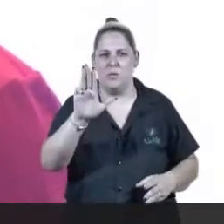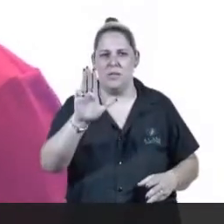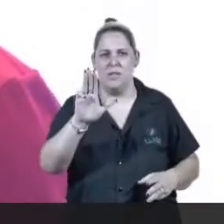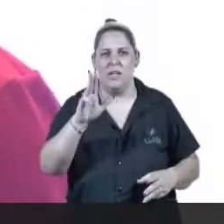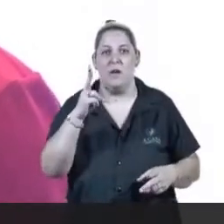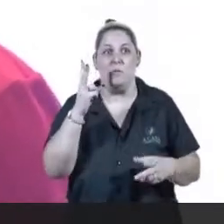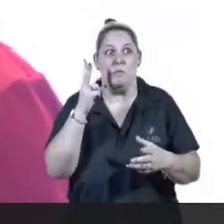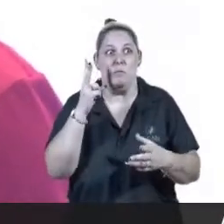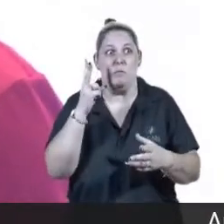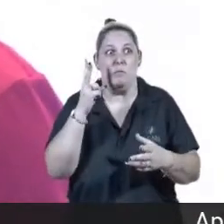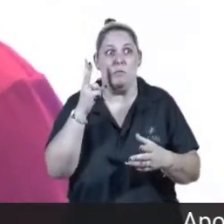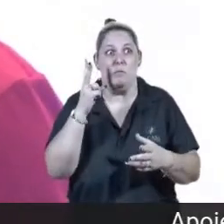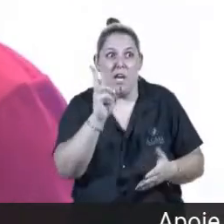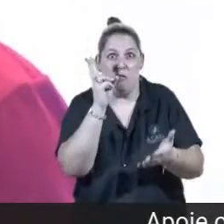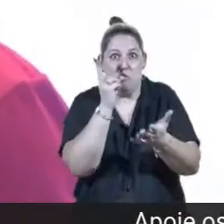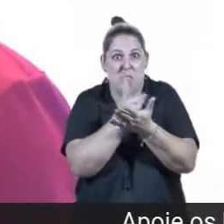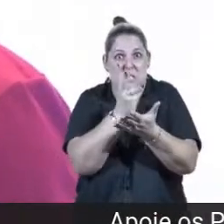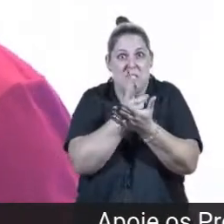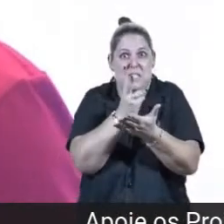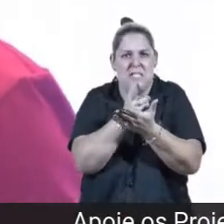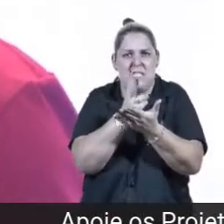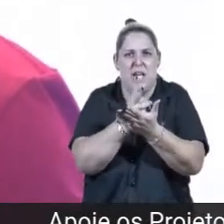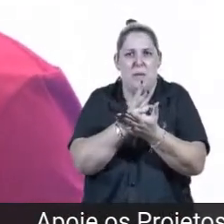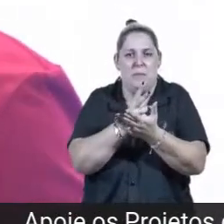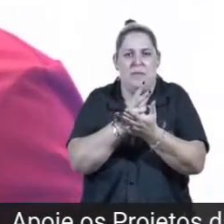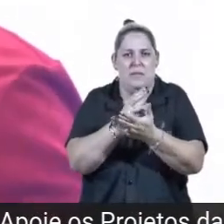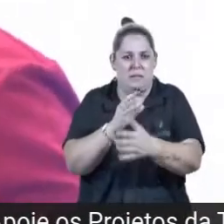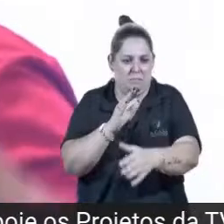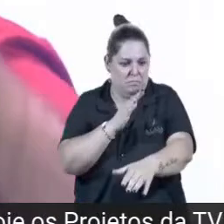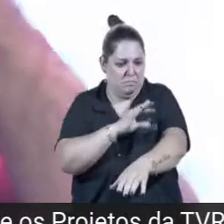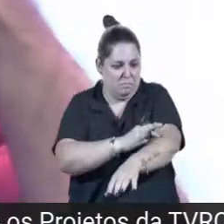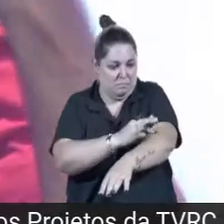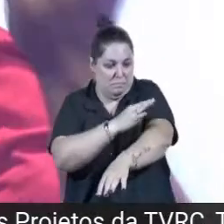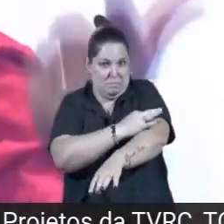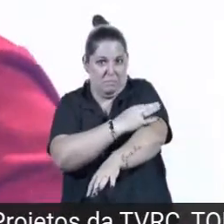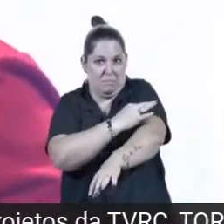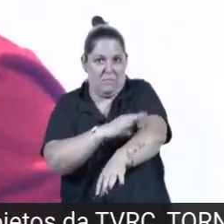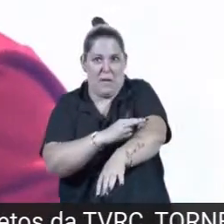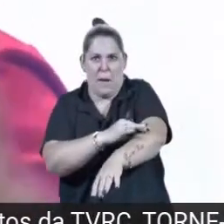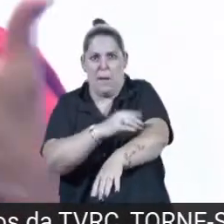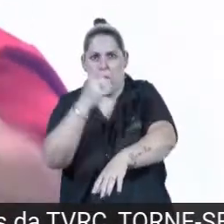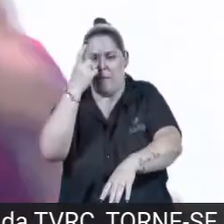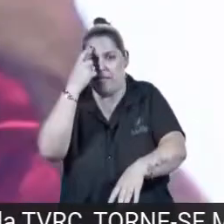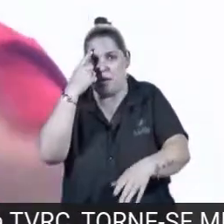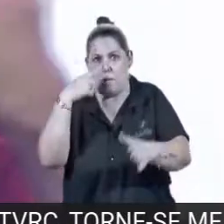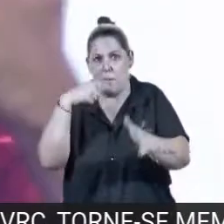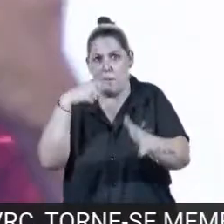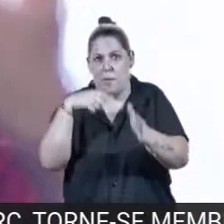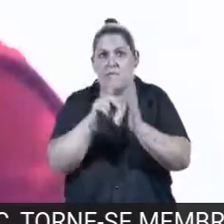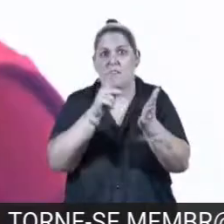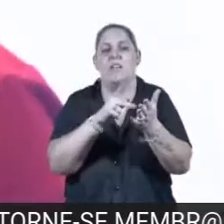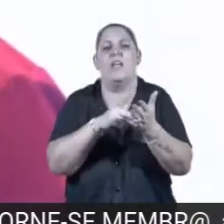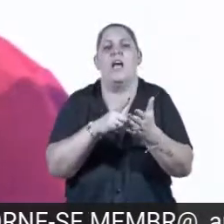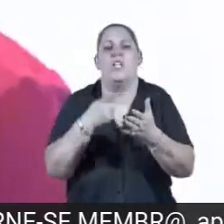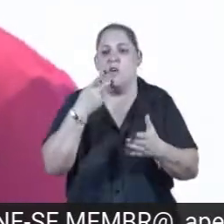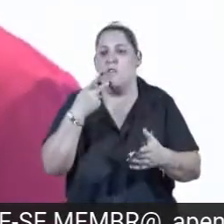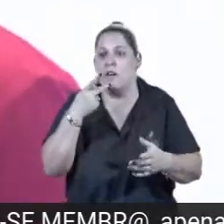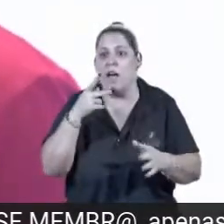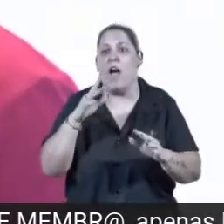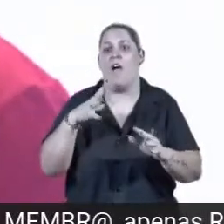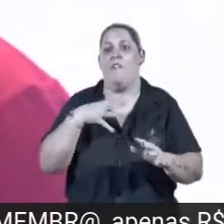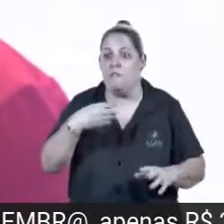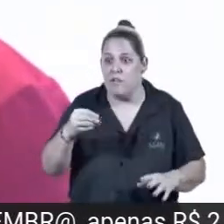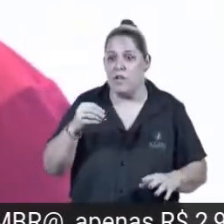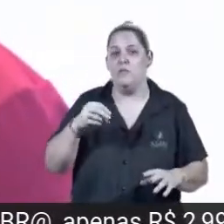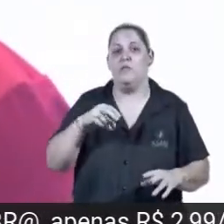toco. Eu, no primeiro dia, eu não lembro, não esqueço, e isso nunca vai... E eu vou passar para os meus filhos, e se Deus quiser, para os meus netos. O